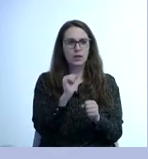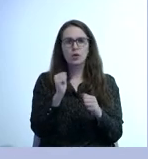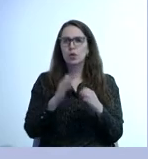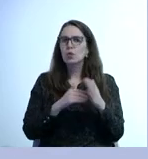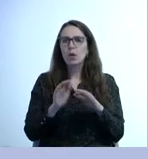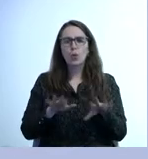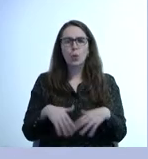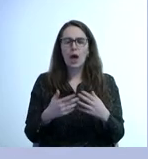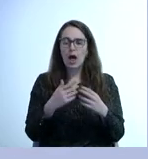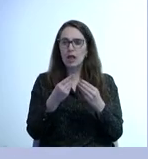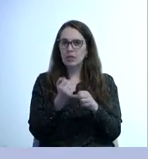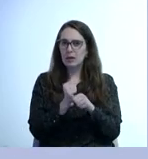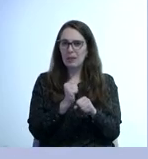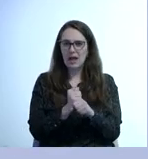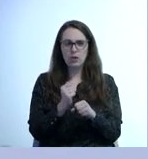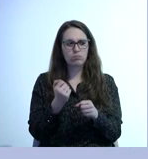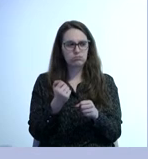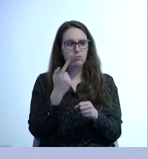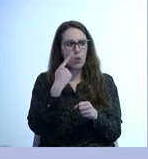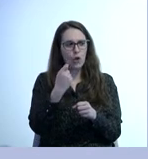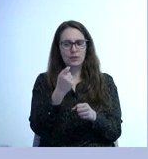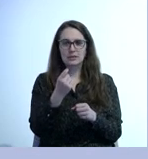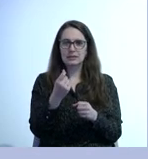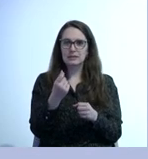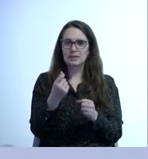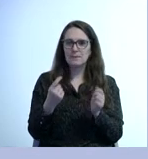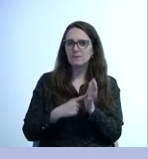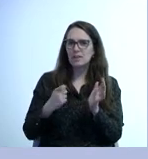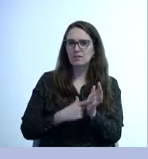trabalho. De certo modo, há um certo